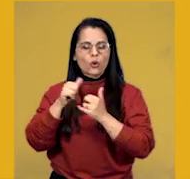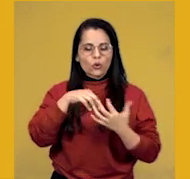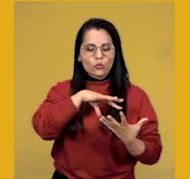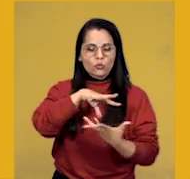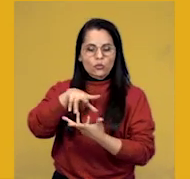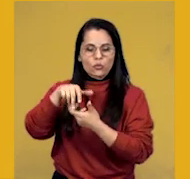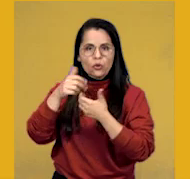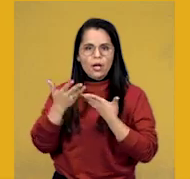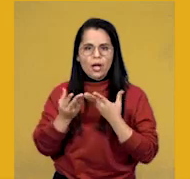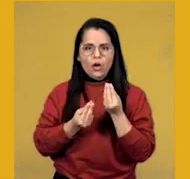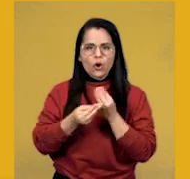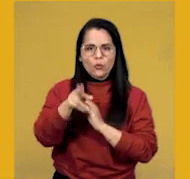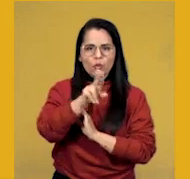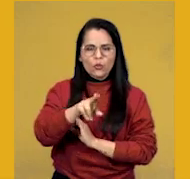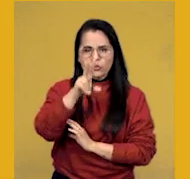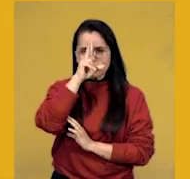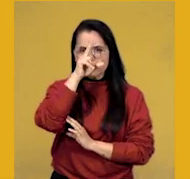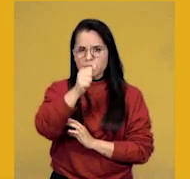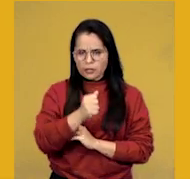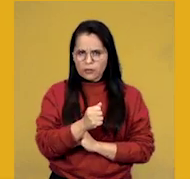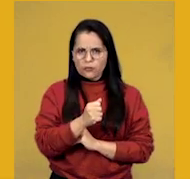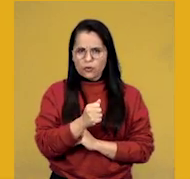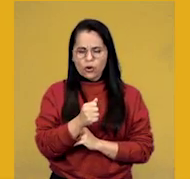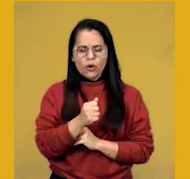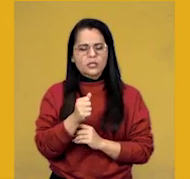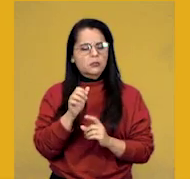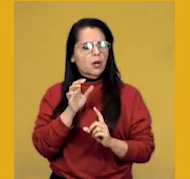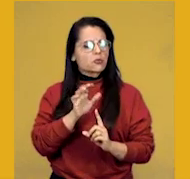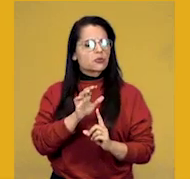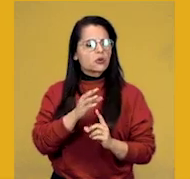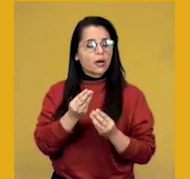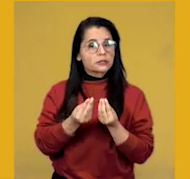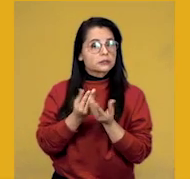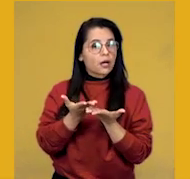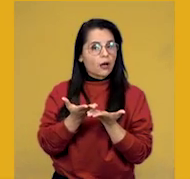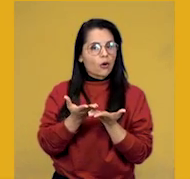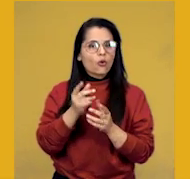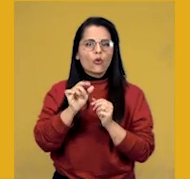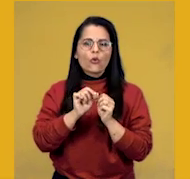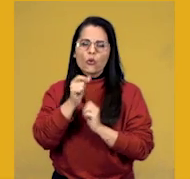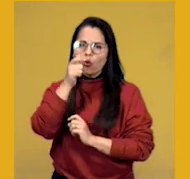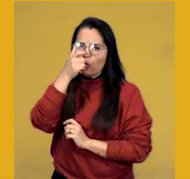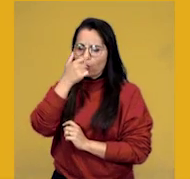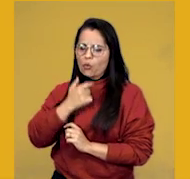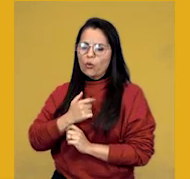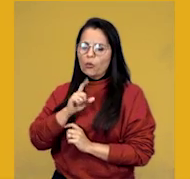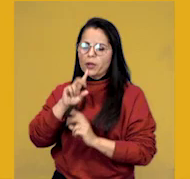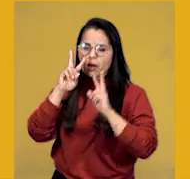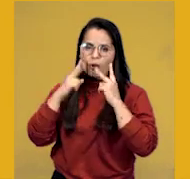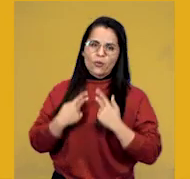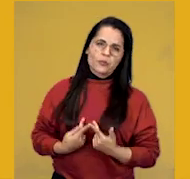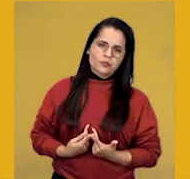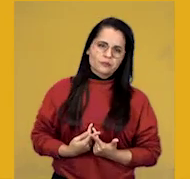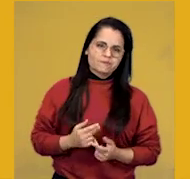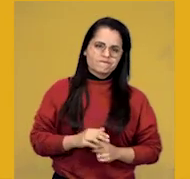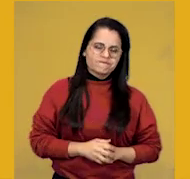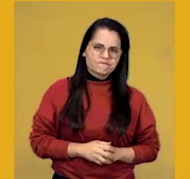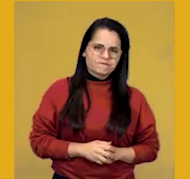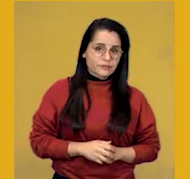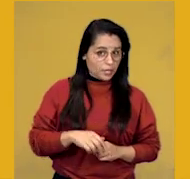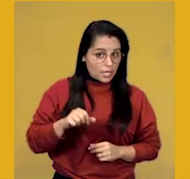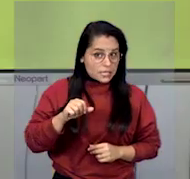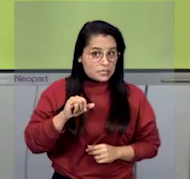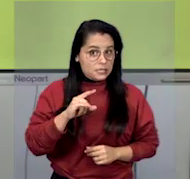uso da força para empregar a persuasão, o homem se torna efetivamente humano. Quer dizer, se